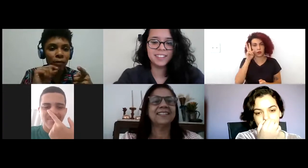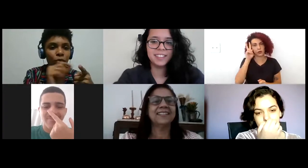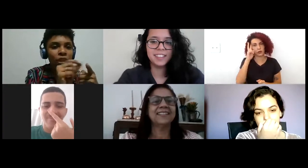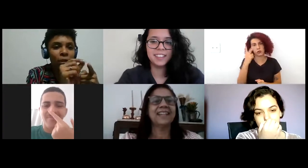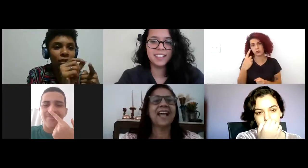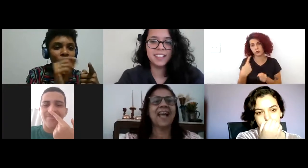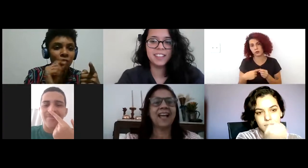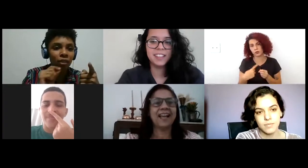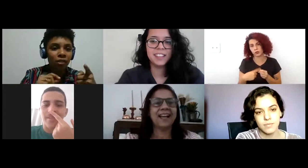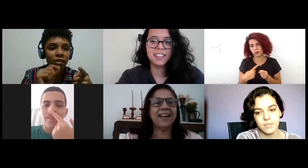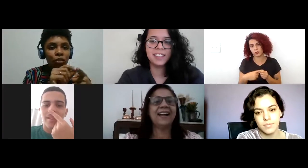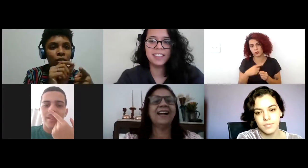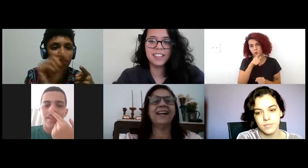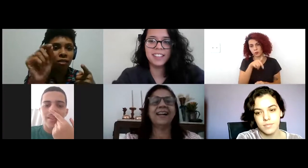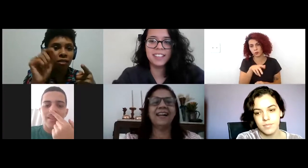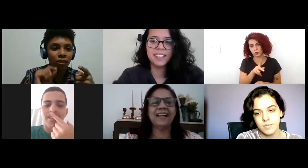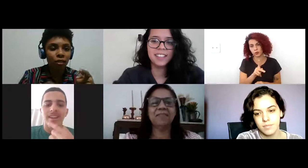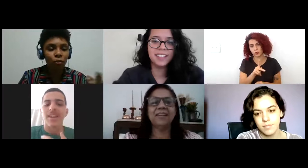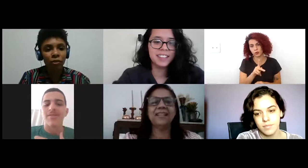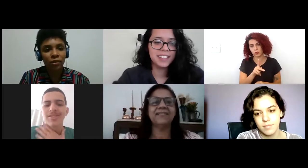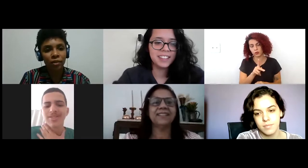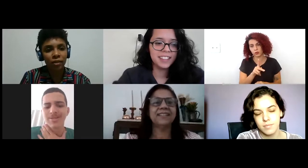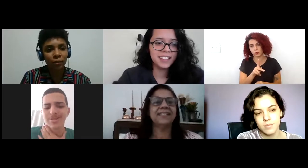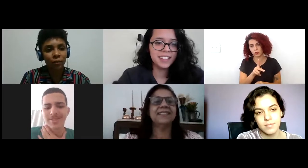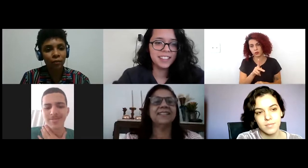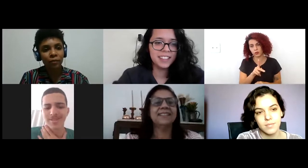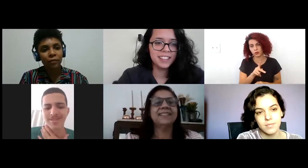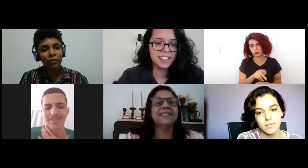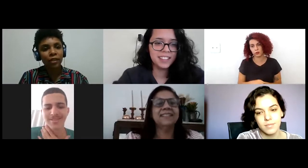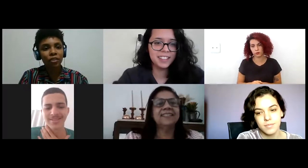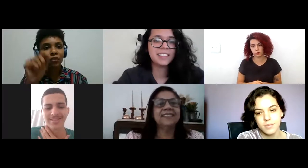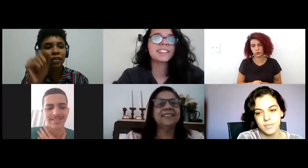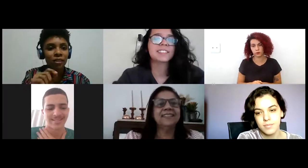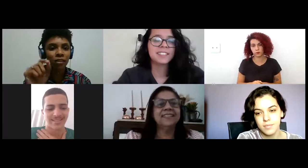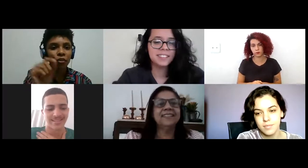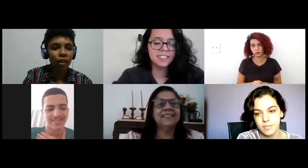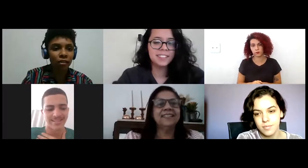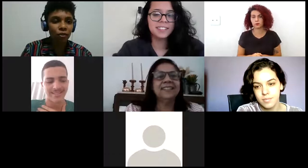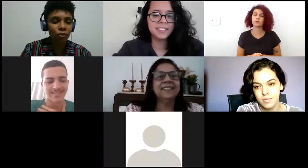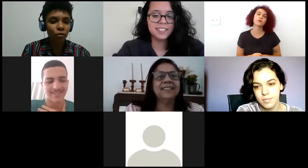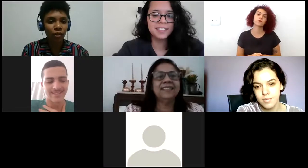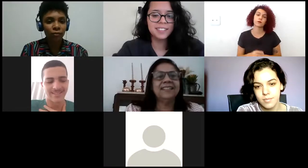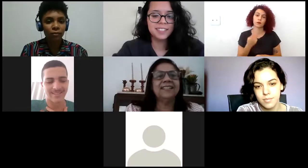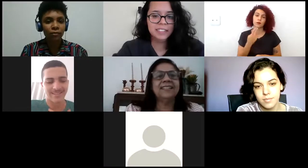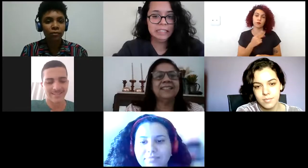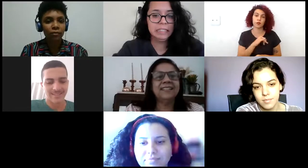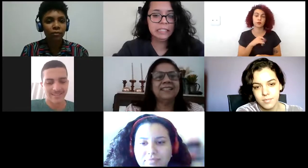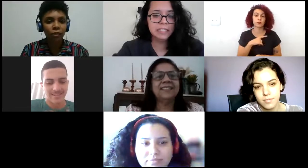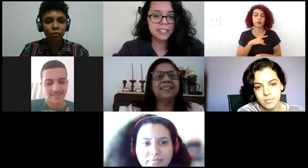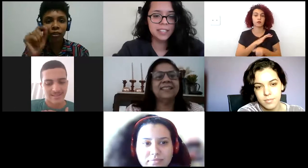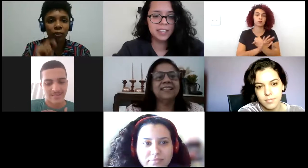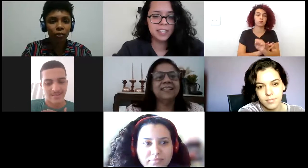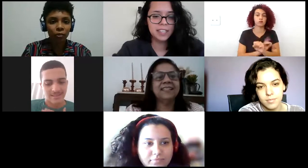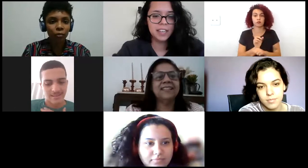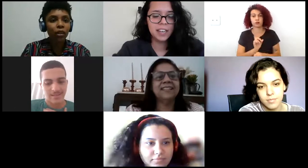lá no grupo do WhatsApp um link para gente poder acessar a história da sua cidade lá no grupo do WhatsApp que a gente vai dizer se essa história é racista ou não é